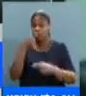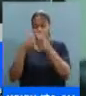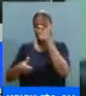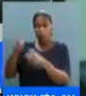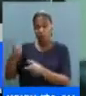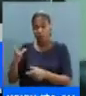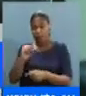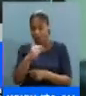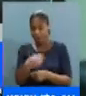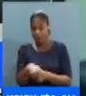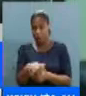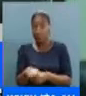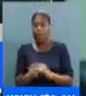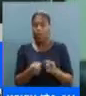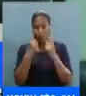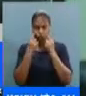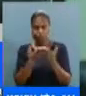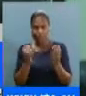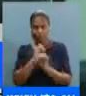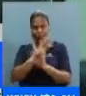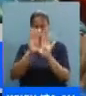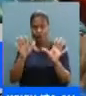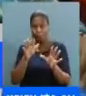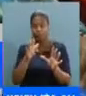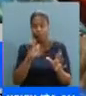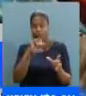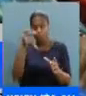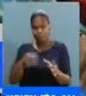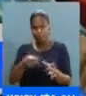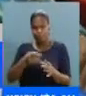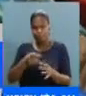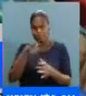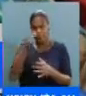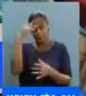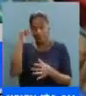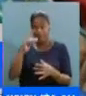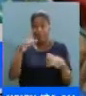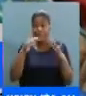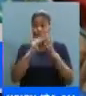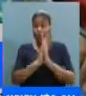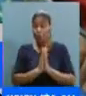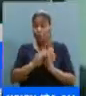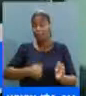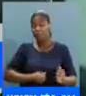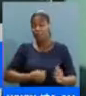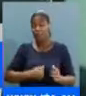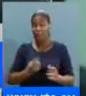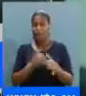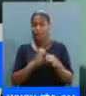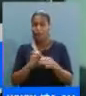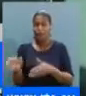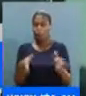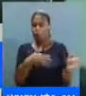povos, e que revela claramente um posicionamento da Igreja Católica face aos novos ventos de